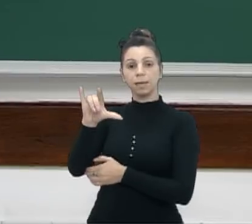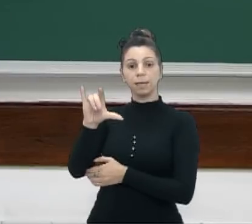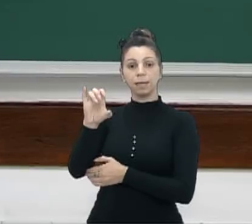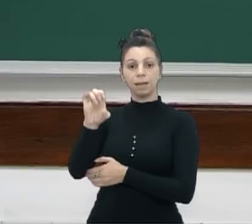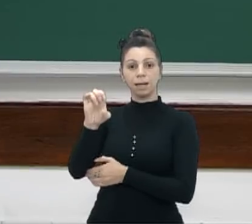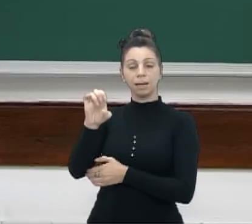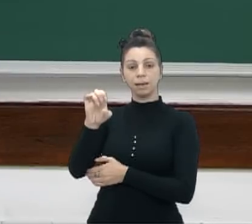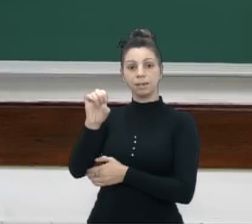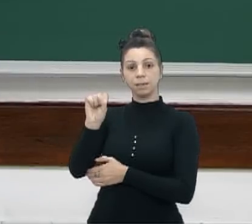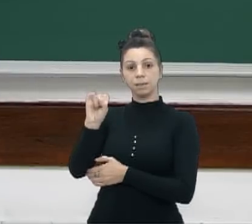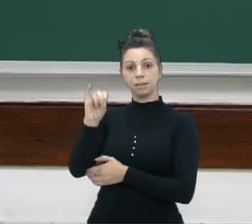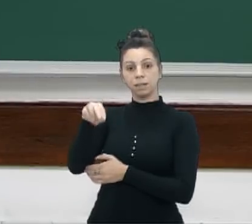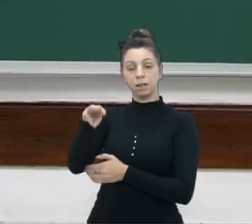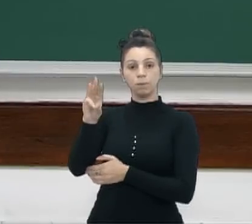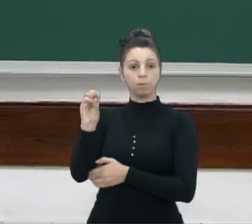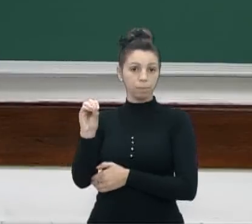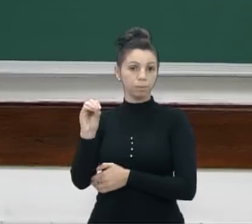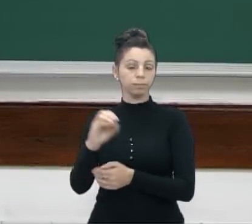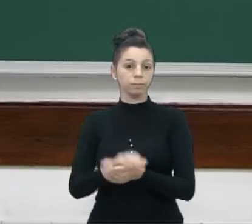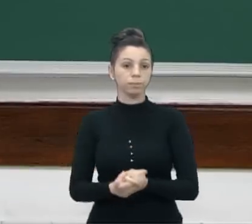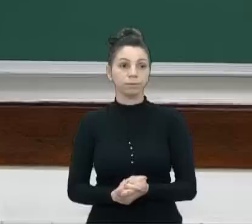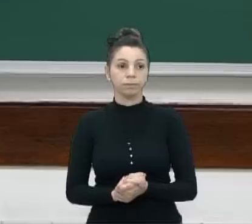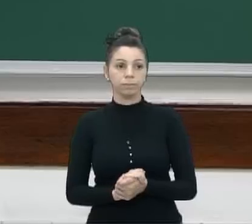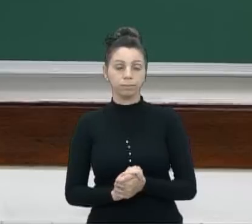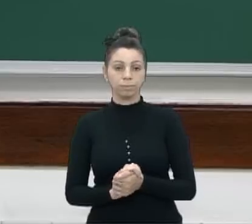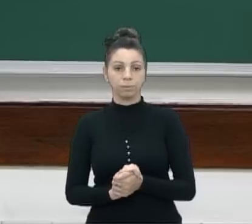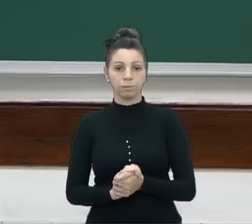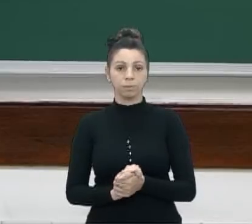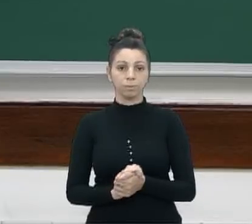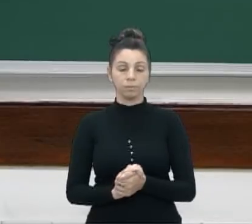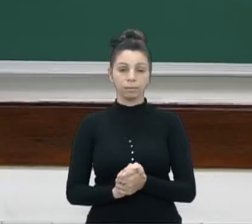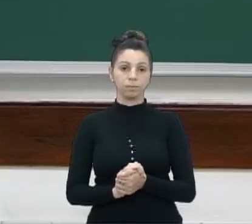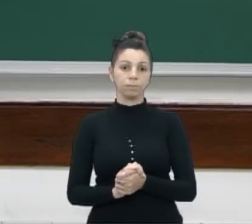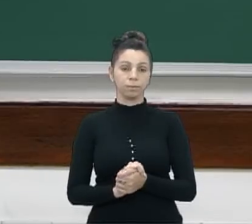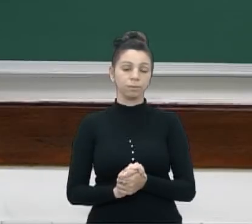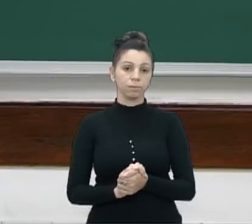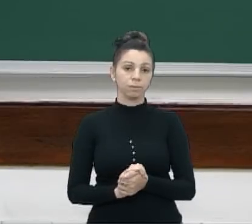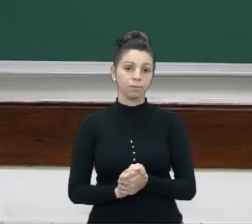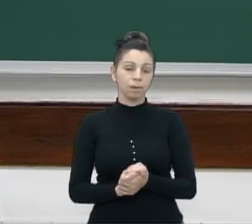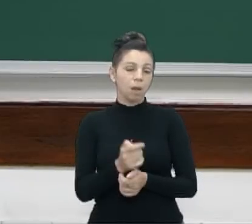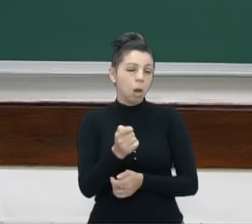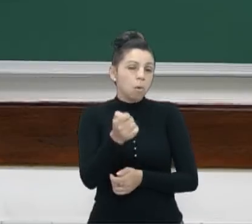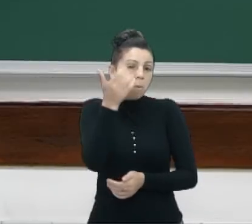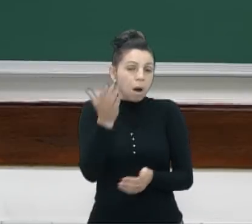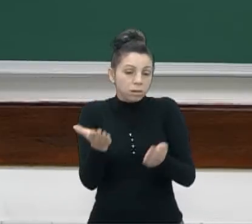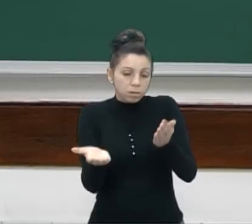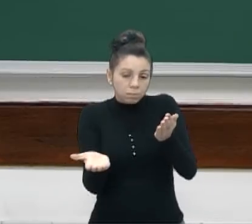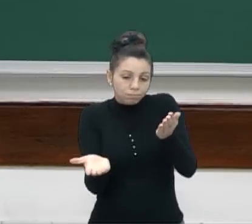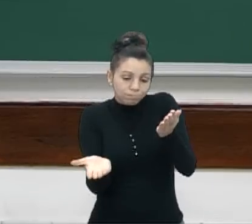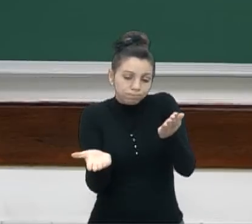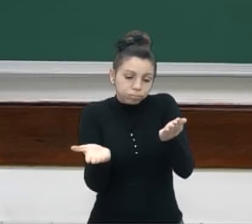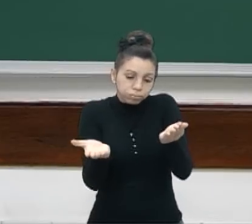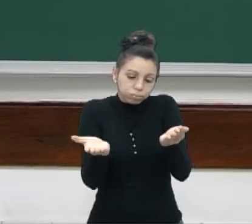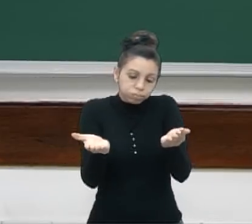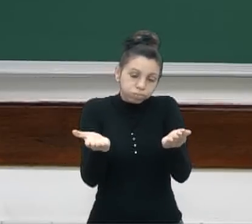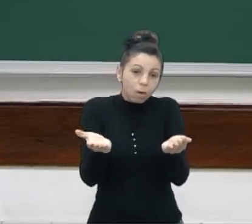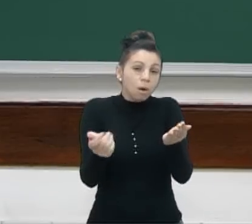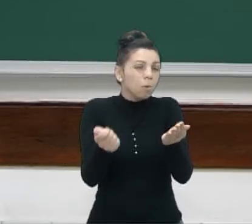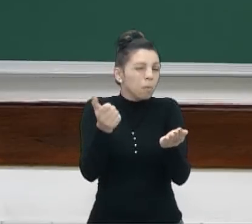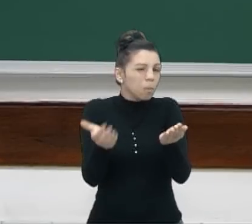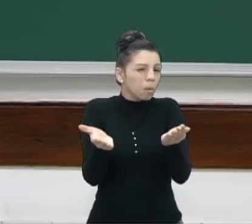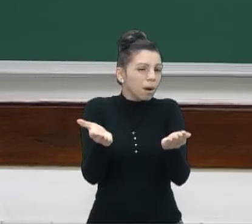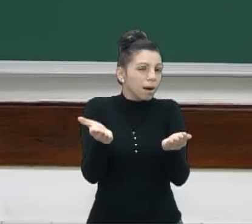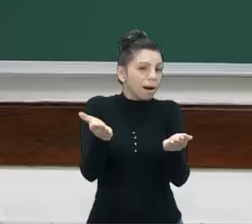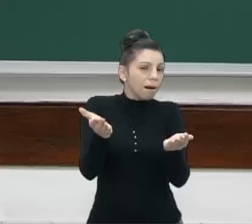centésimo, milésimo, décimo de milésimo, ok? Então, não ficou equivalente, ficou quase equivalente, mas não é.